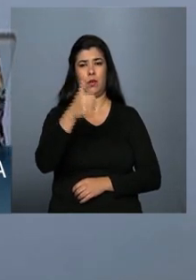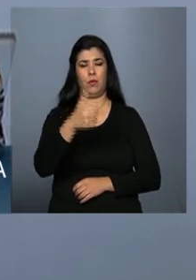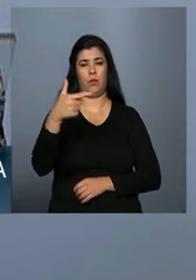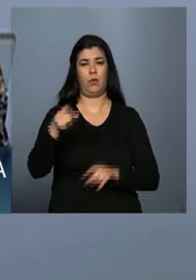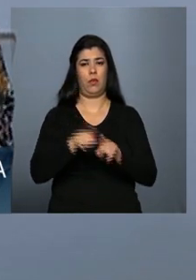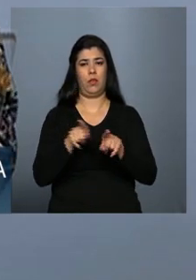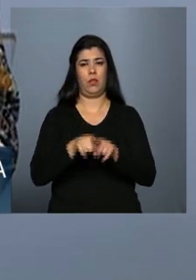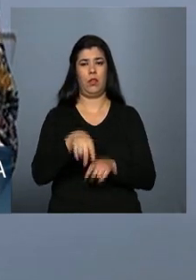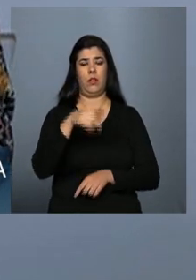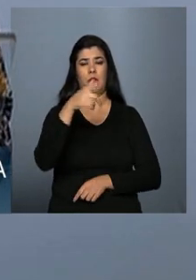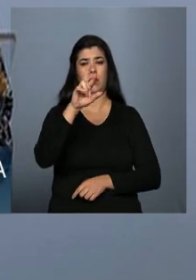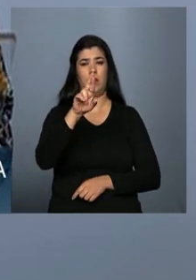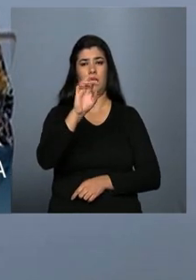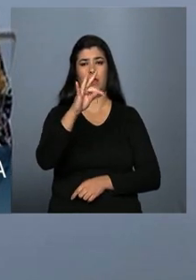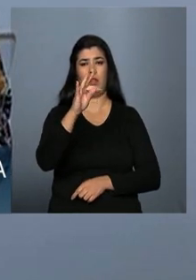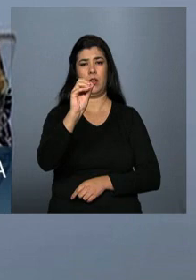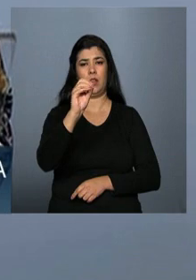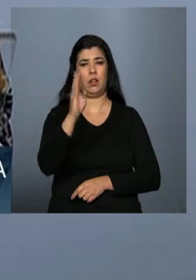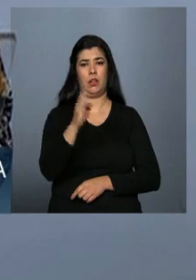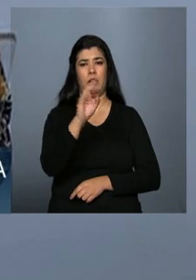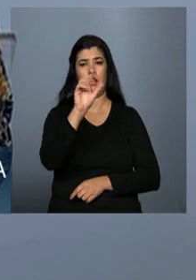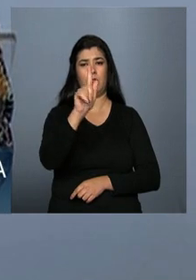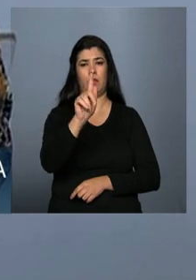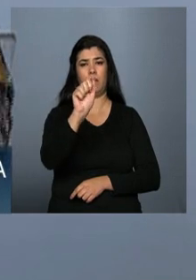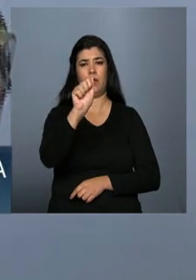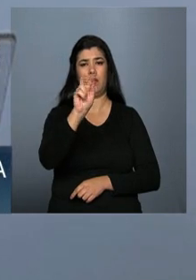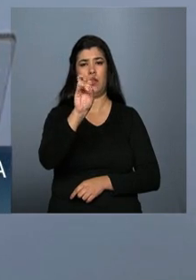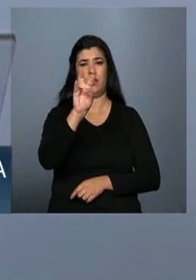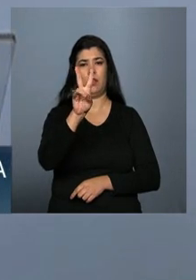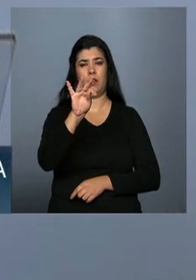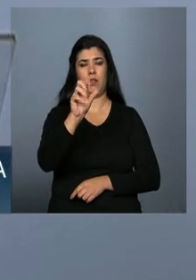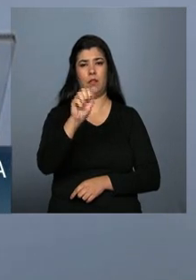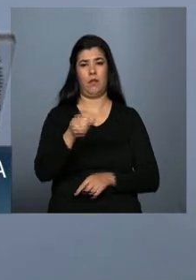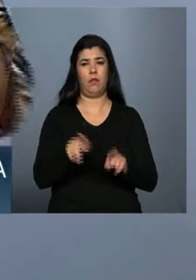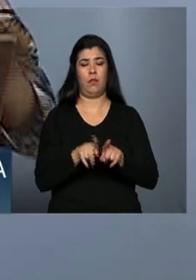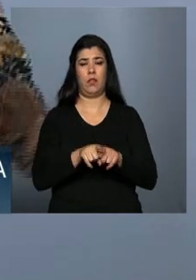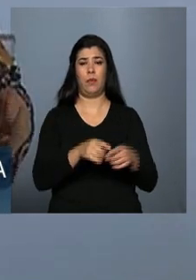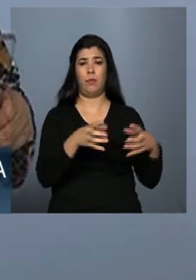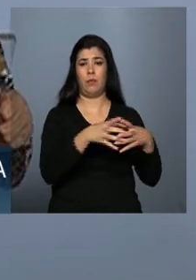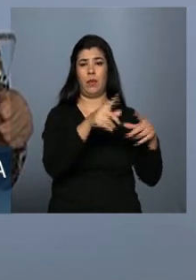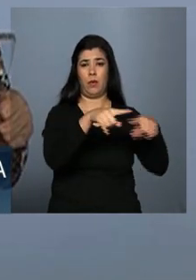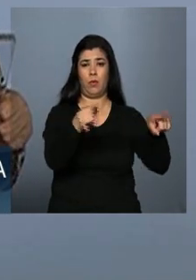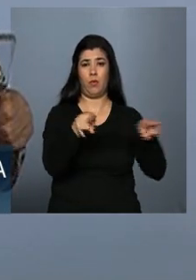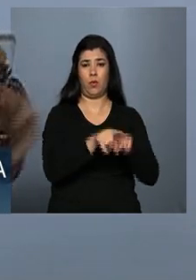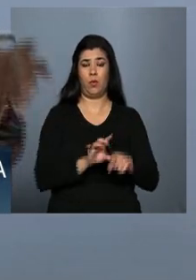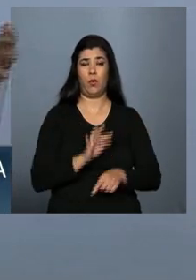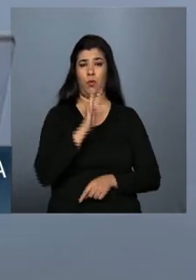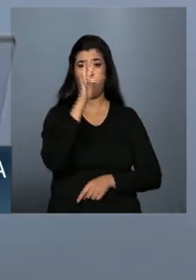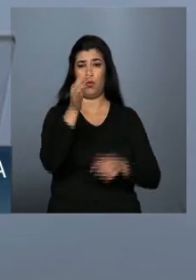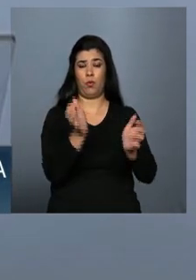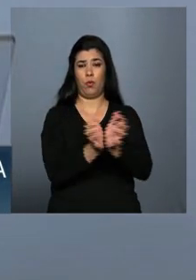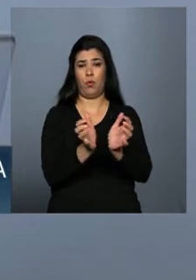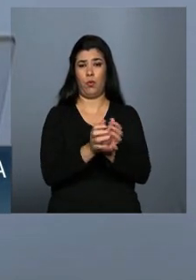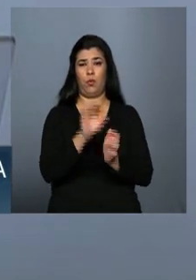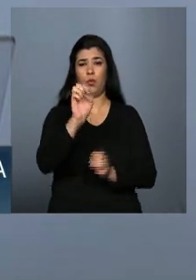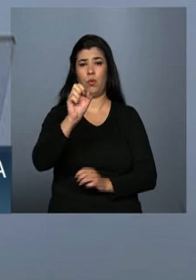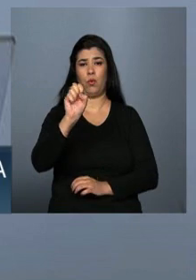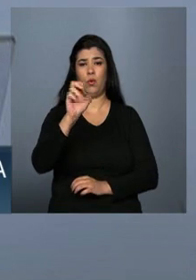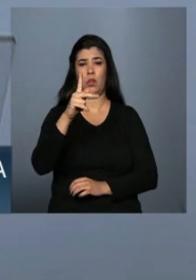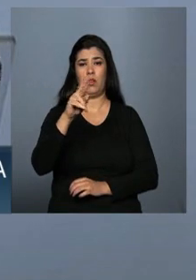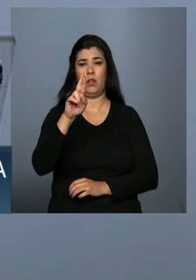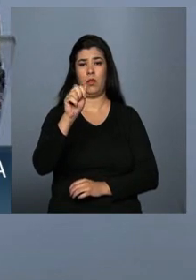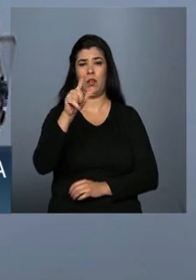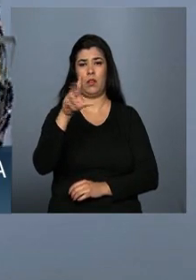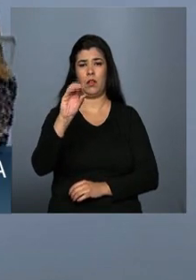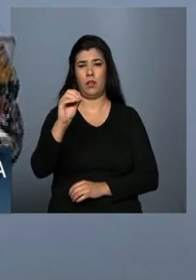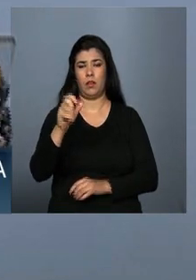e os futuros moradores do Grupo Esperança. O que que nós queremos com as casas? O que que um governo, por